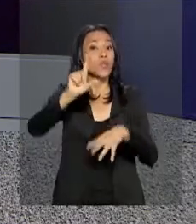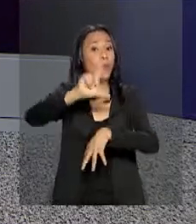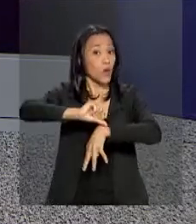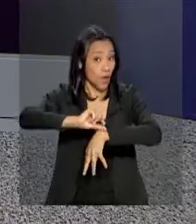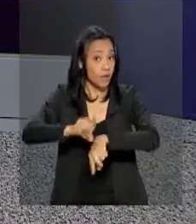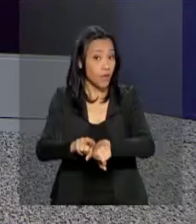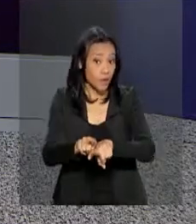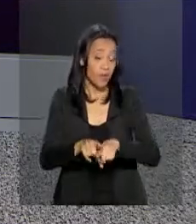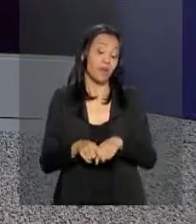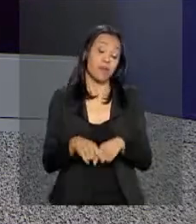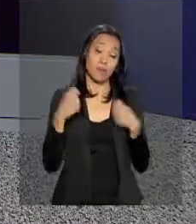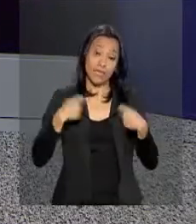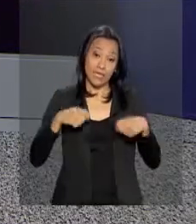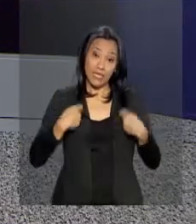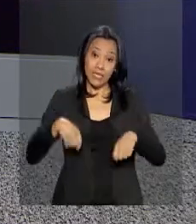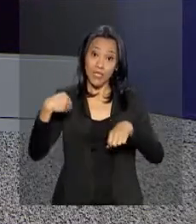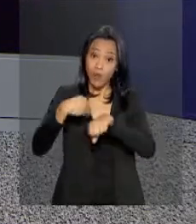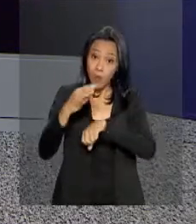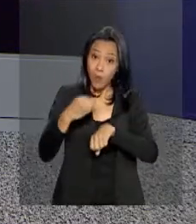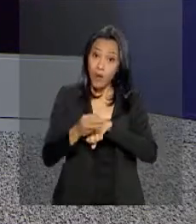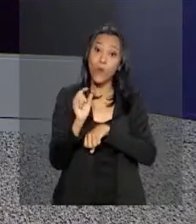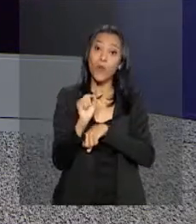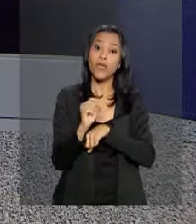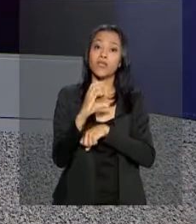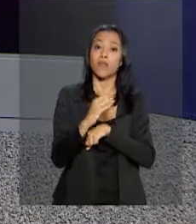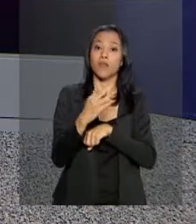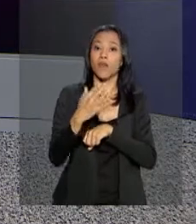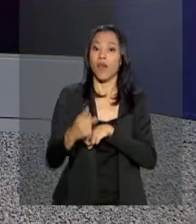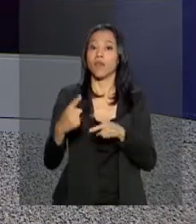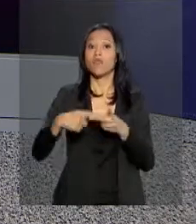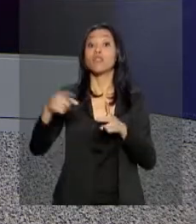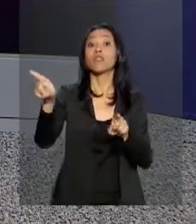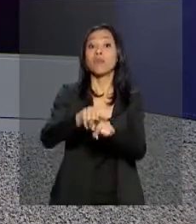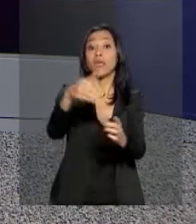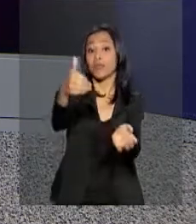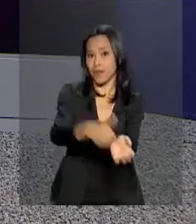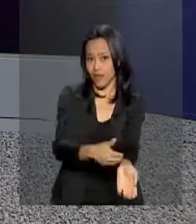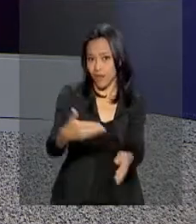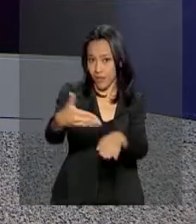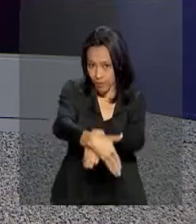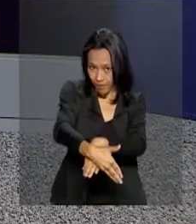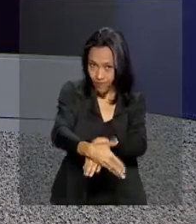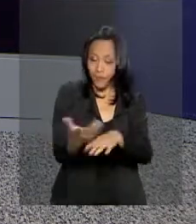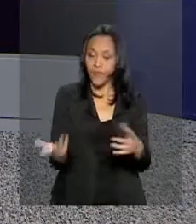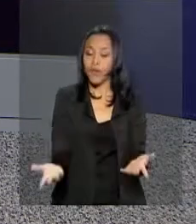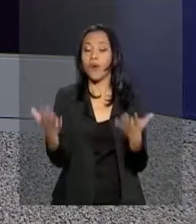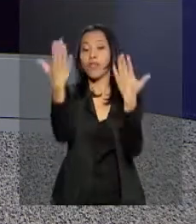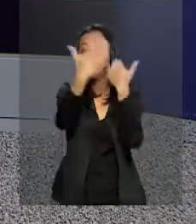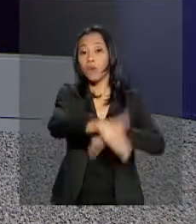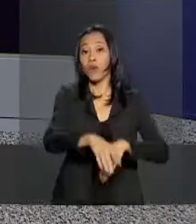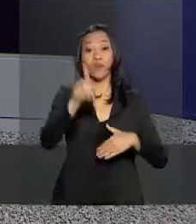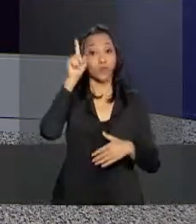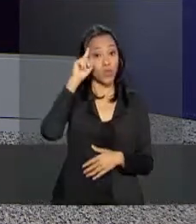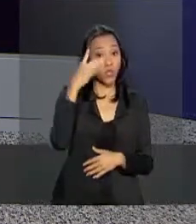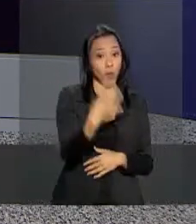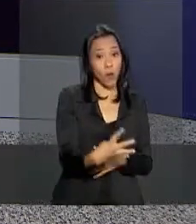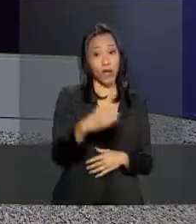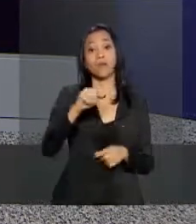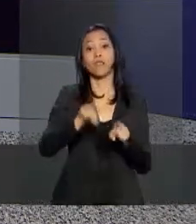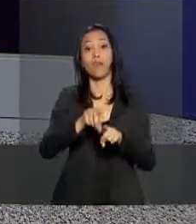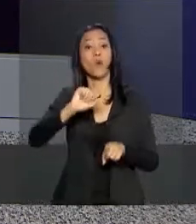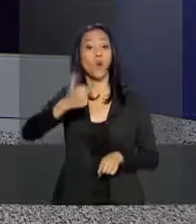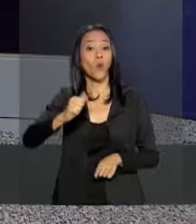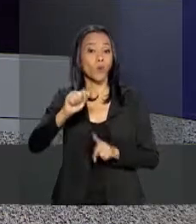exame. É preciso informar o CPF e a senha cadastrada na inscrição. O exame será realizado nos dias 4 e 11 de